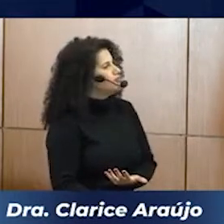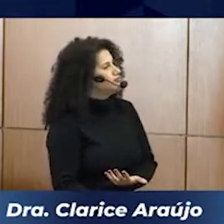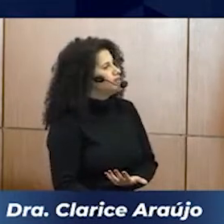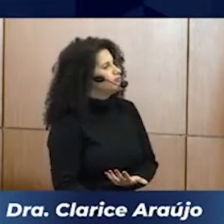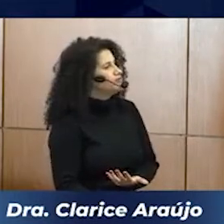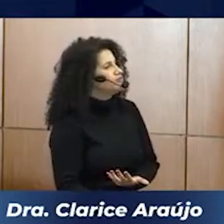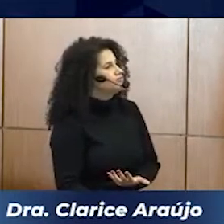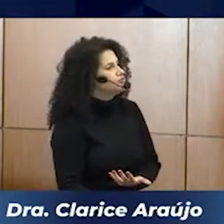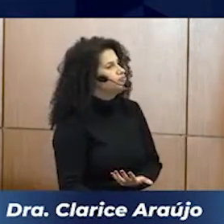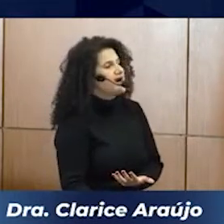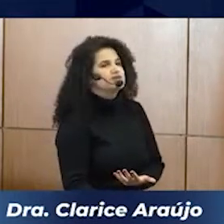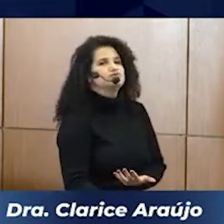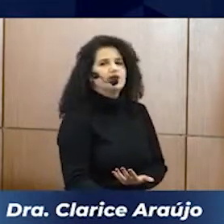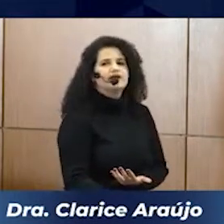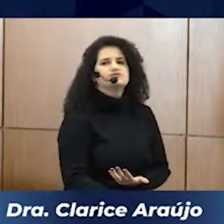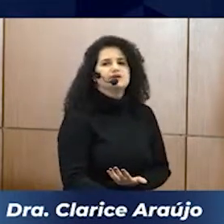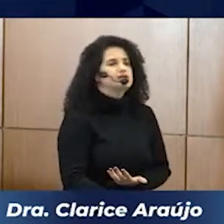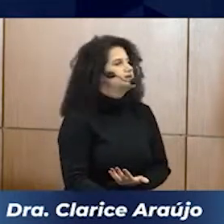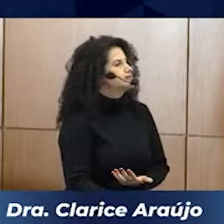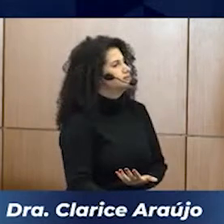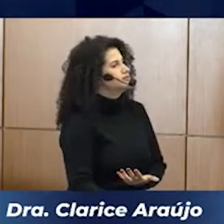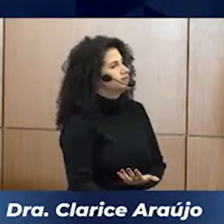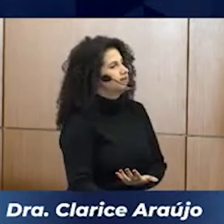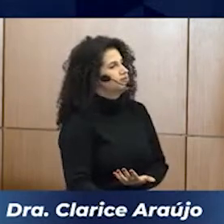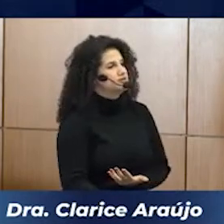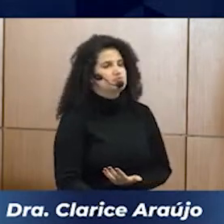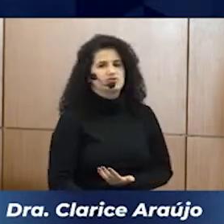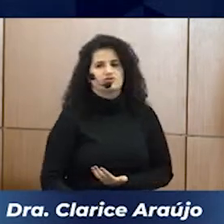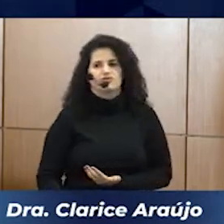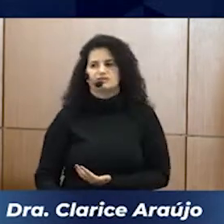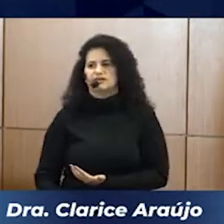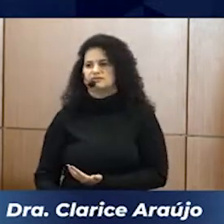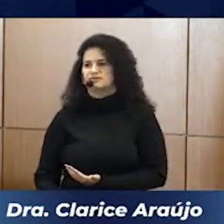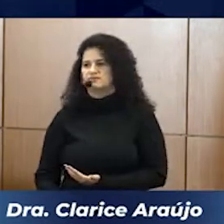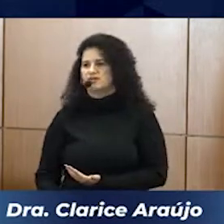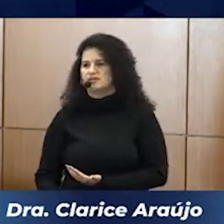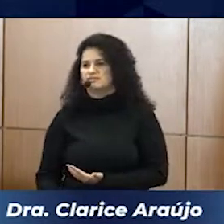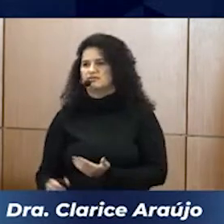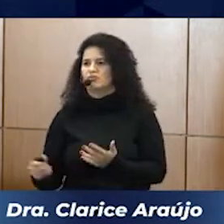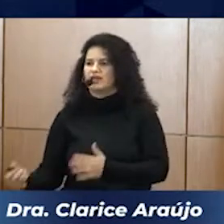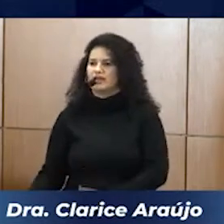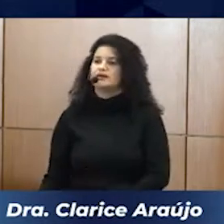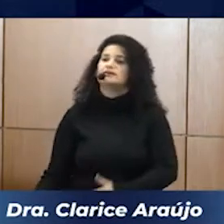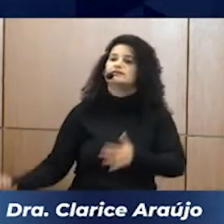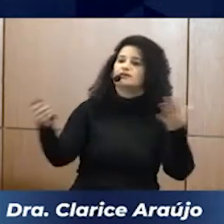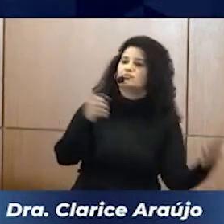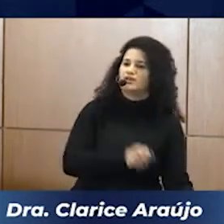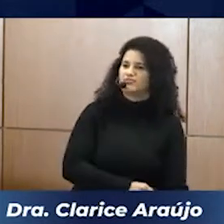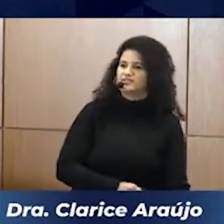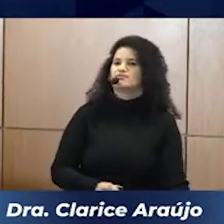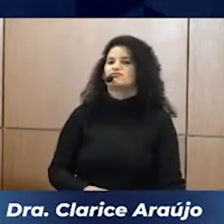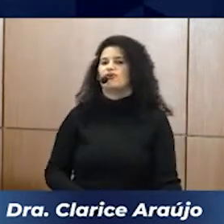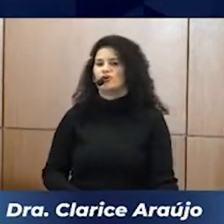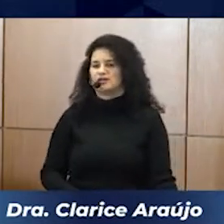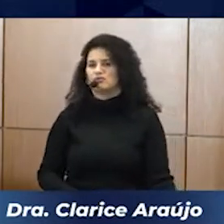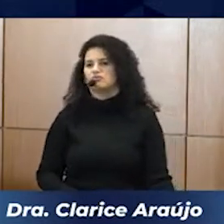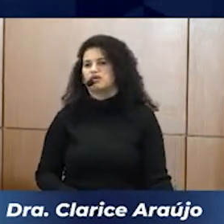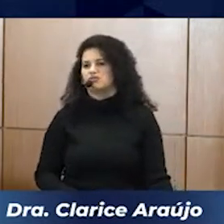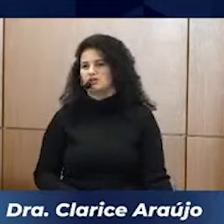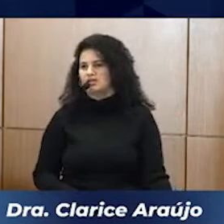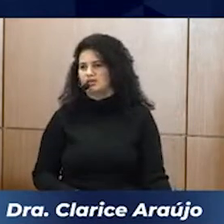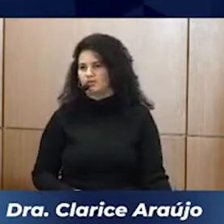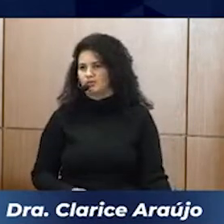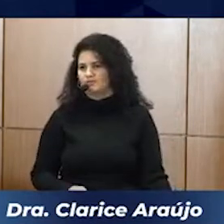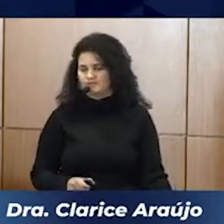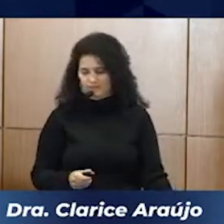o envolvimento ativo de pais, no caso da criança, cuidadores, para a gente alcançar a transferência. Então, para ela também fazer fora do